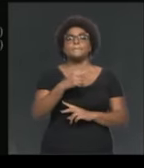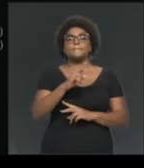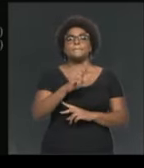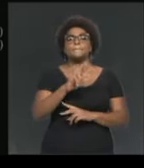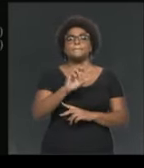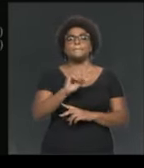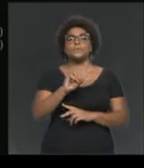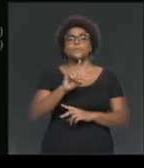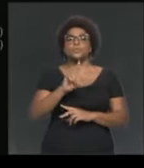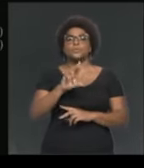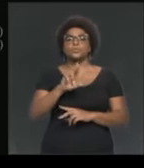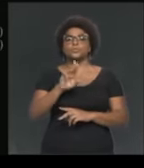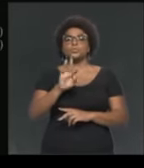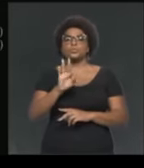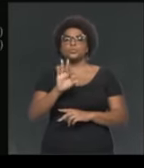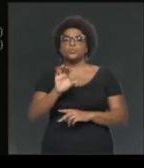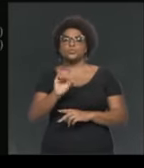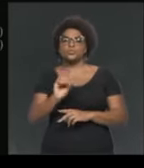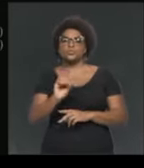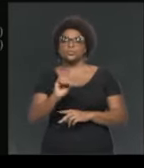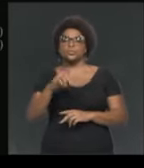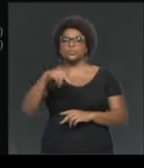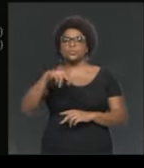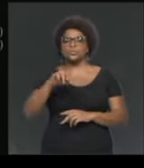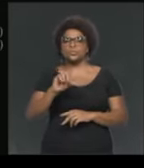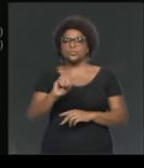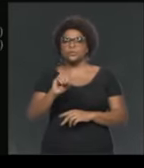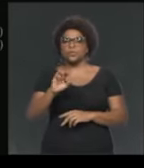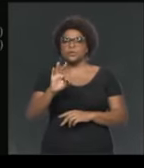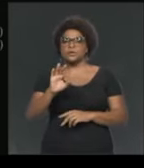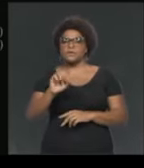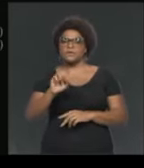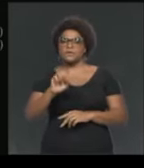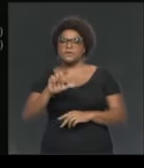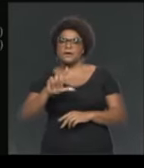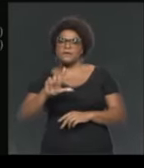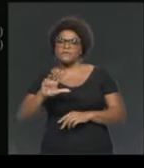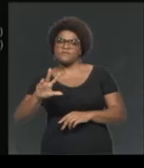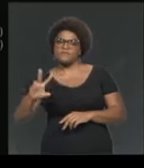é fatorar? Fatorar é você expressar alguma coisa no